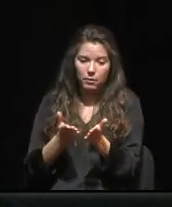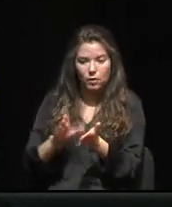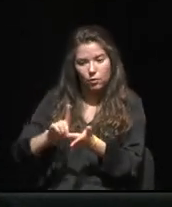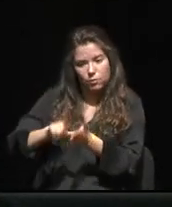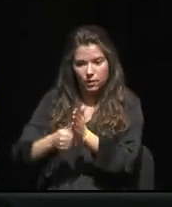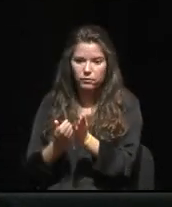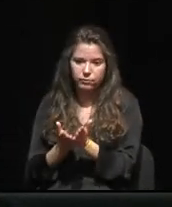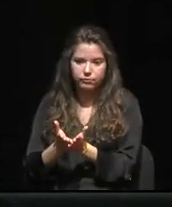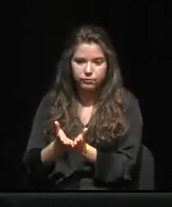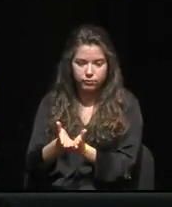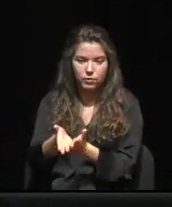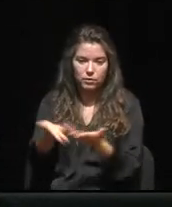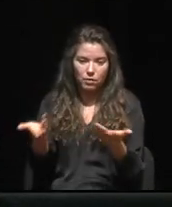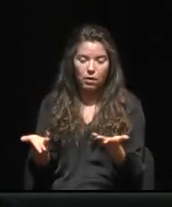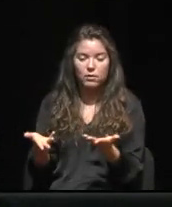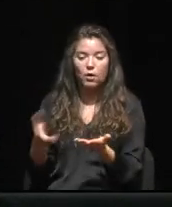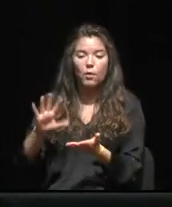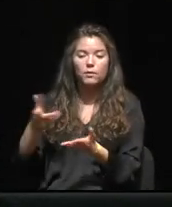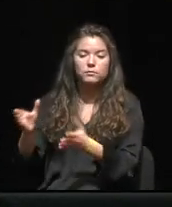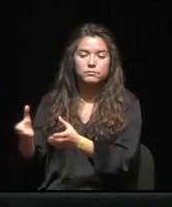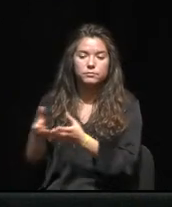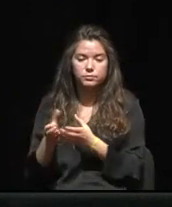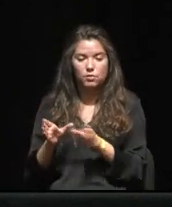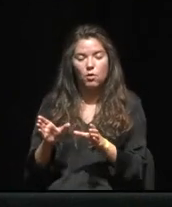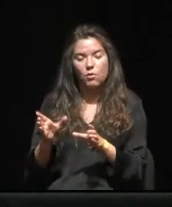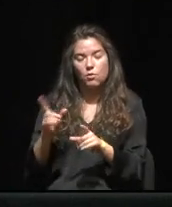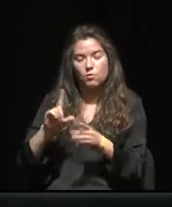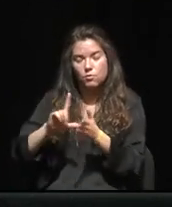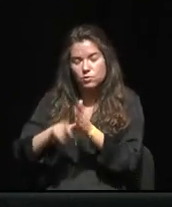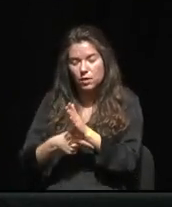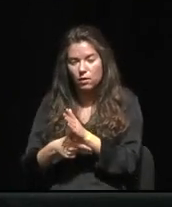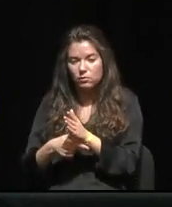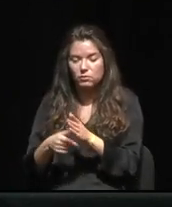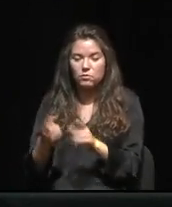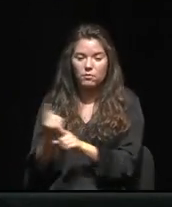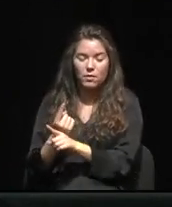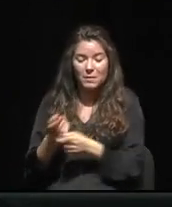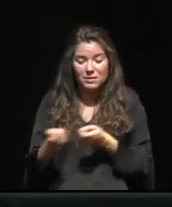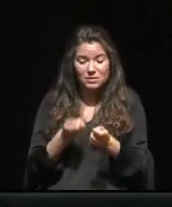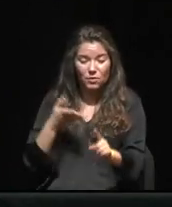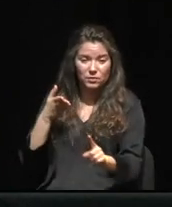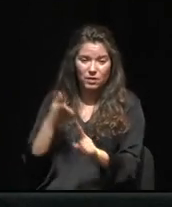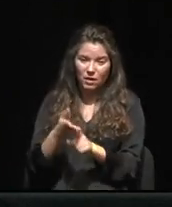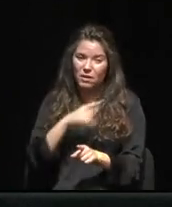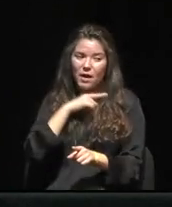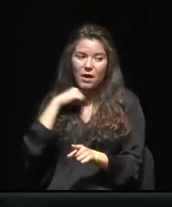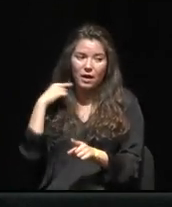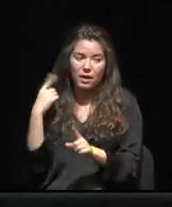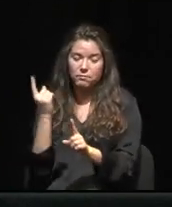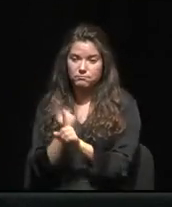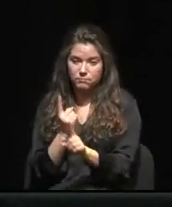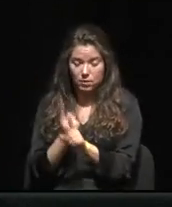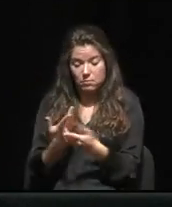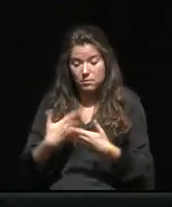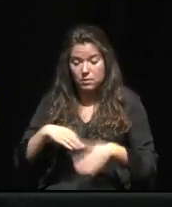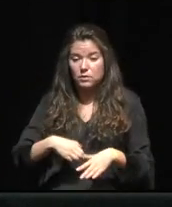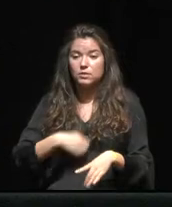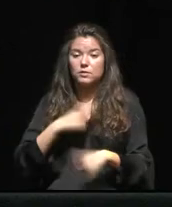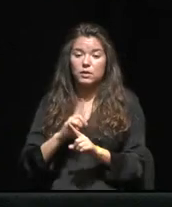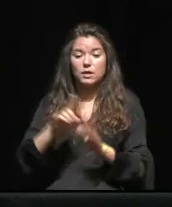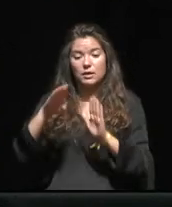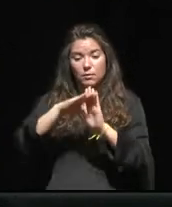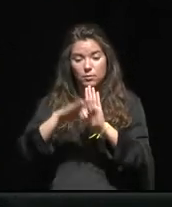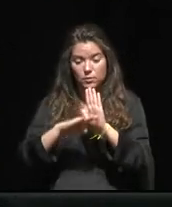desse projeto e portanto nesses casos de acolhimento ou de coprodução isso acontece mas devo dizer que na gestão direta é praticamente raríssimo o que não quer dizer que na